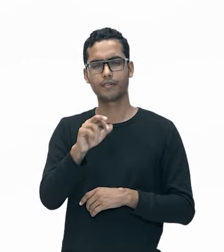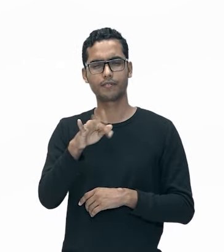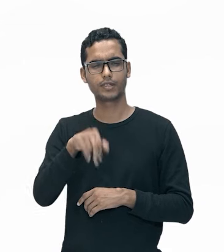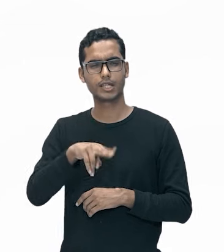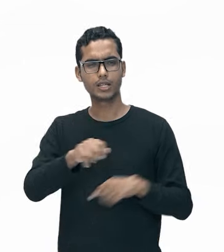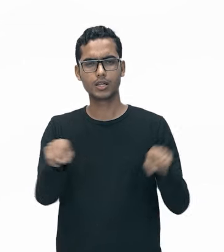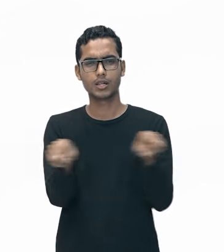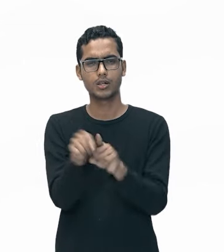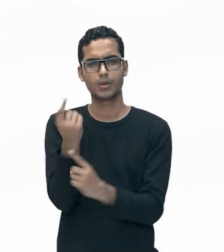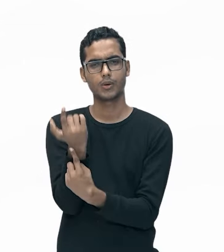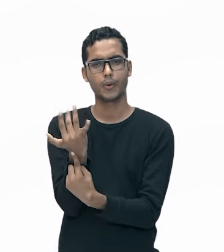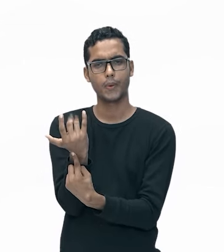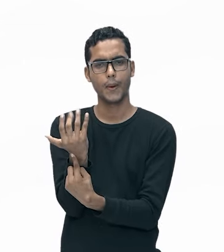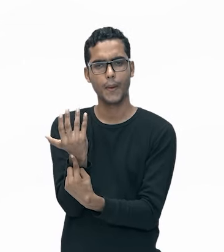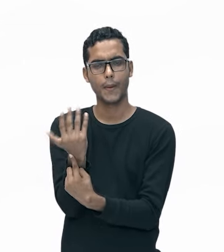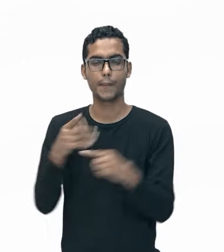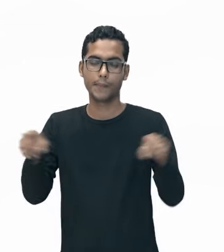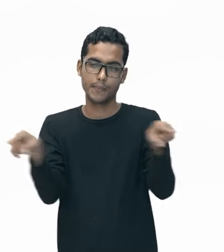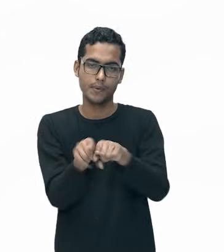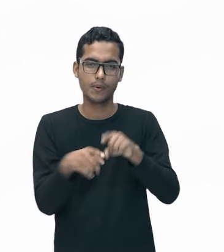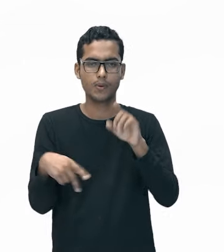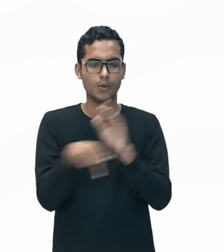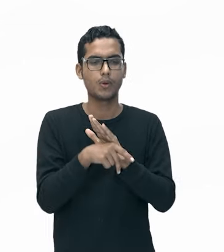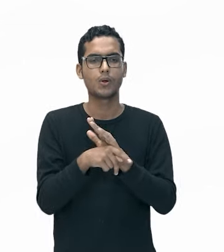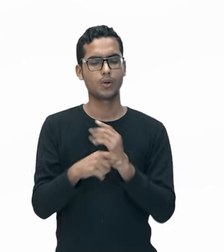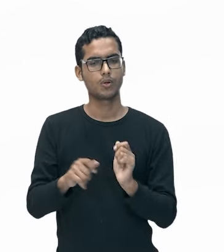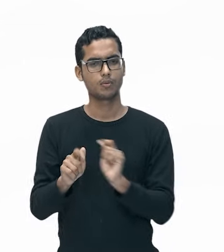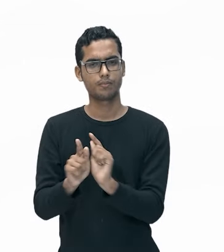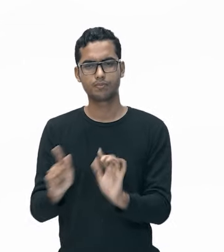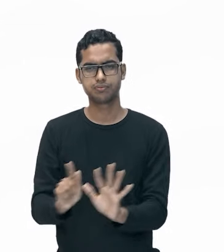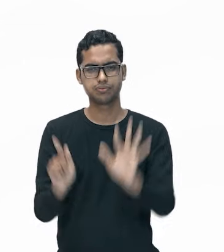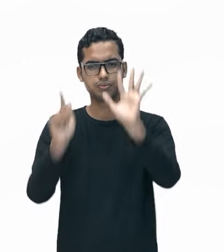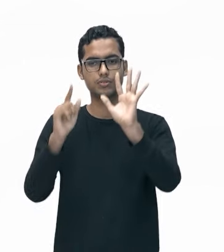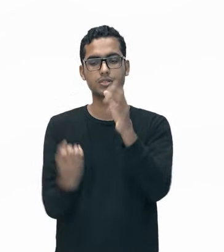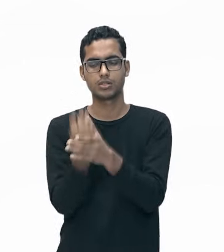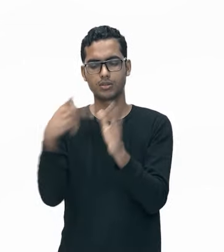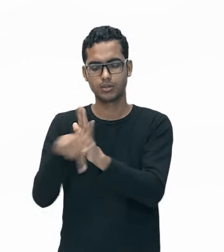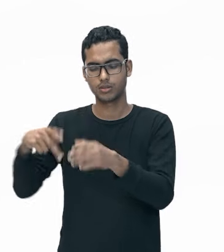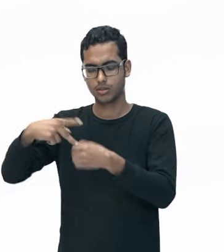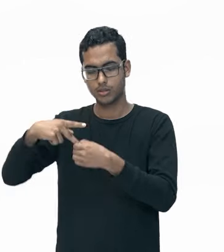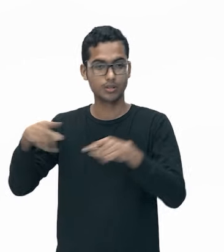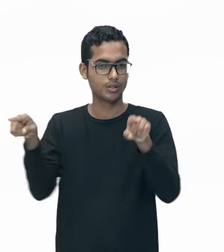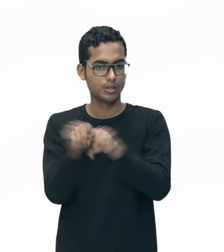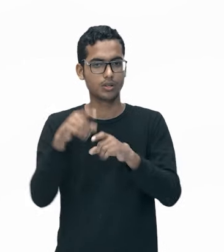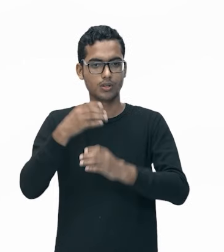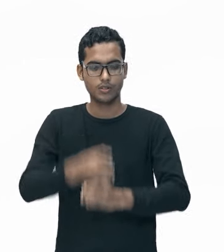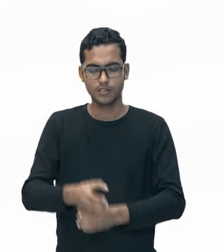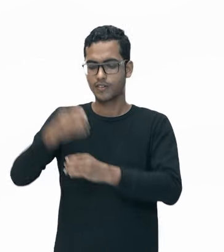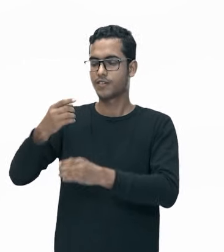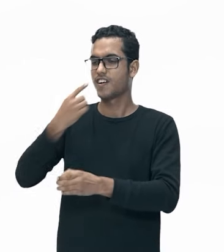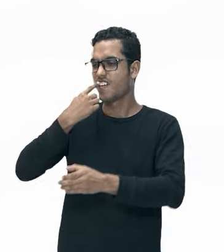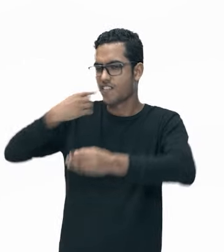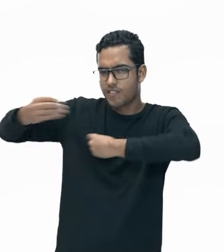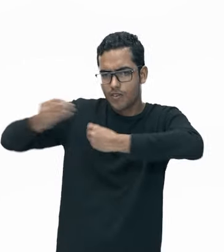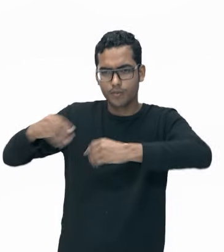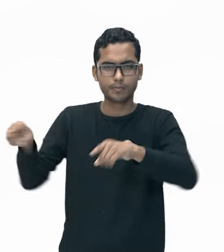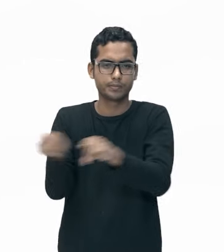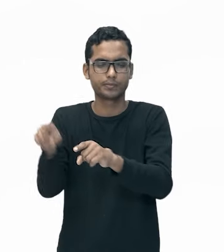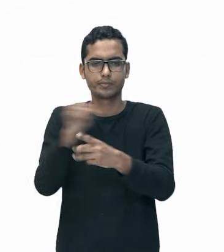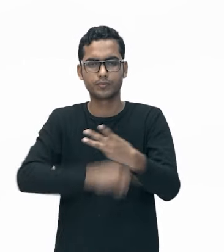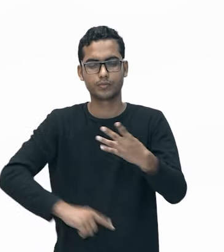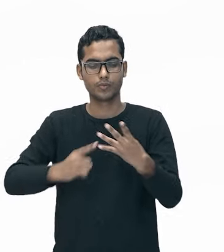o gás né ele que é é feito de petróleo as garrafinhas Pet que são são polímeros temos aí a